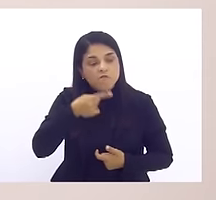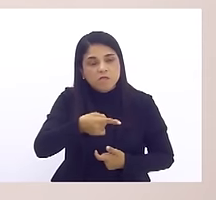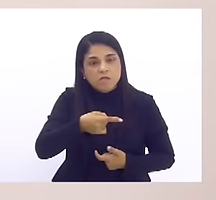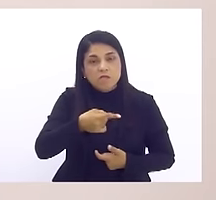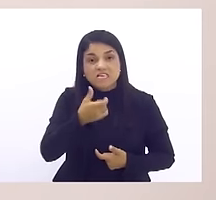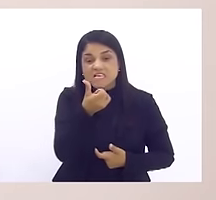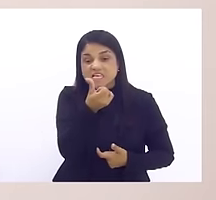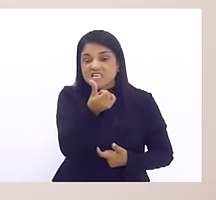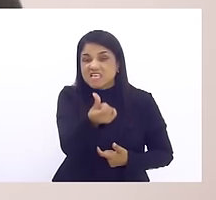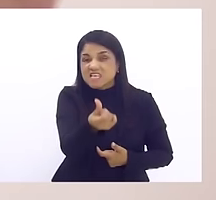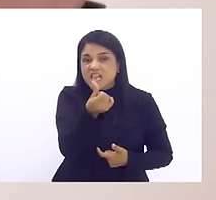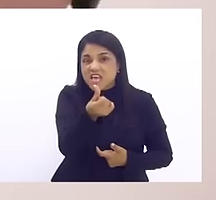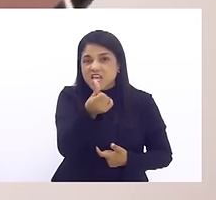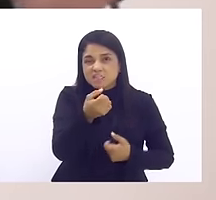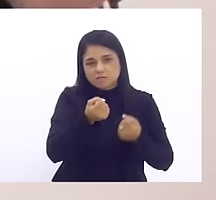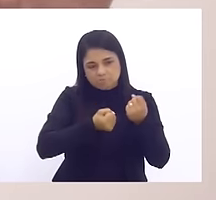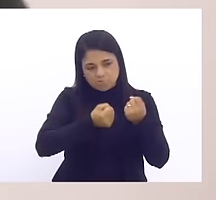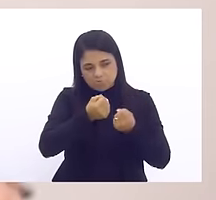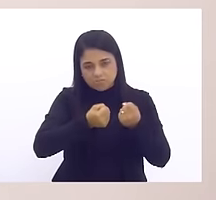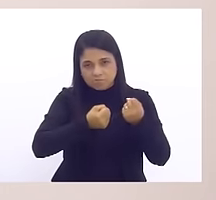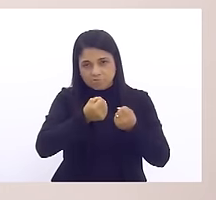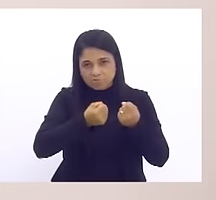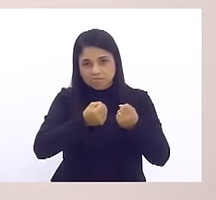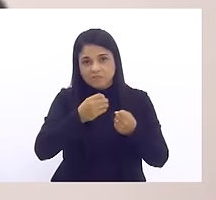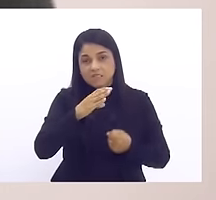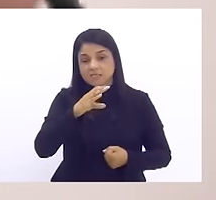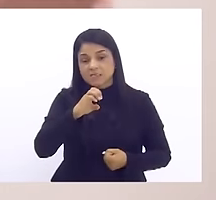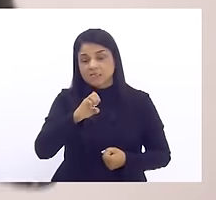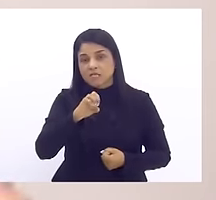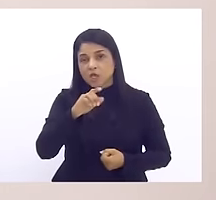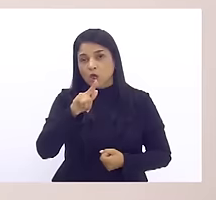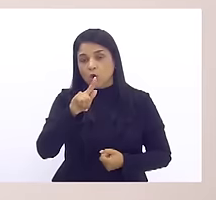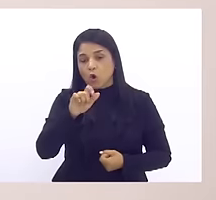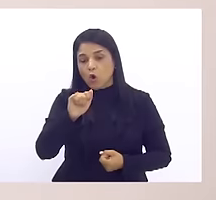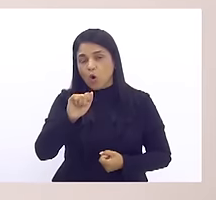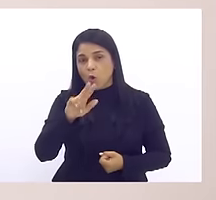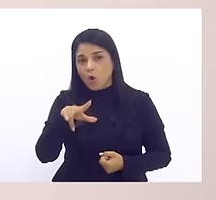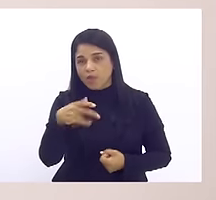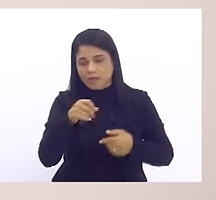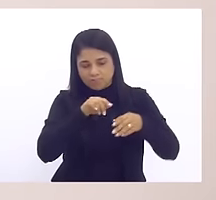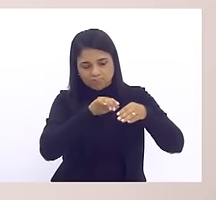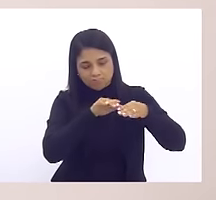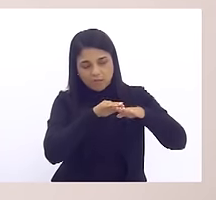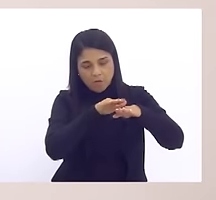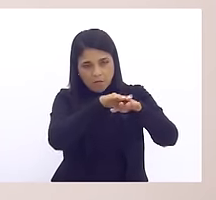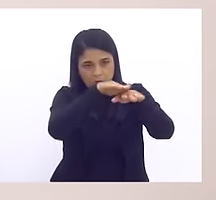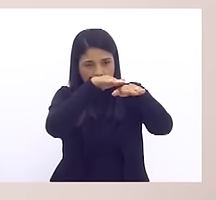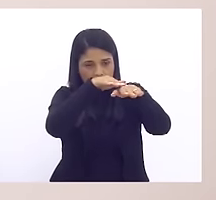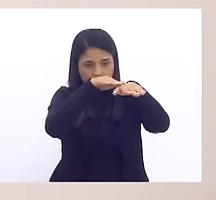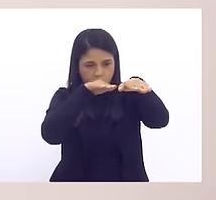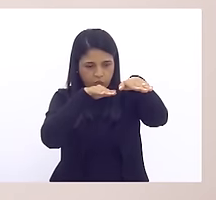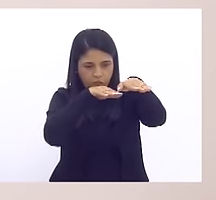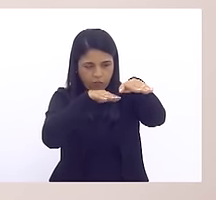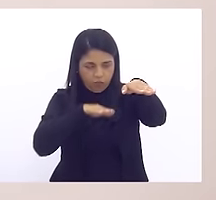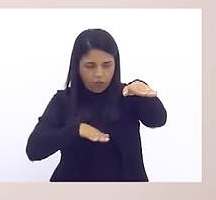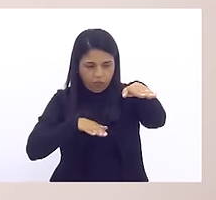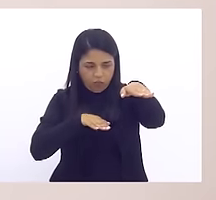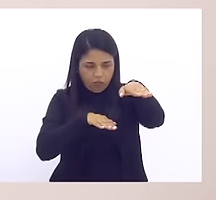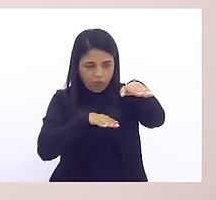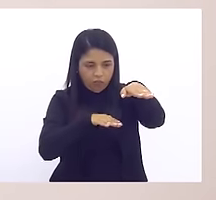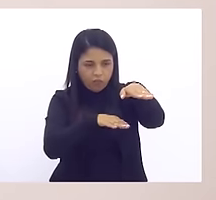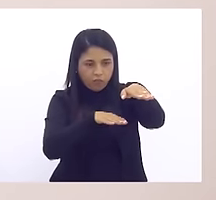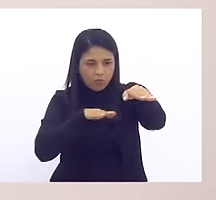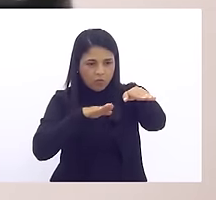Veículos em cegonha 20 poucas motos em reboque e todo mundo